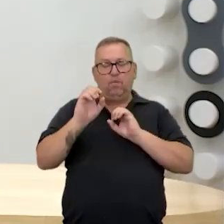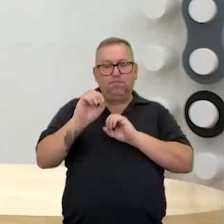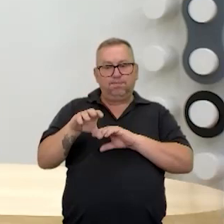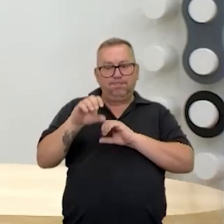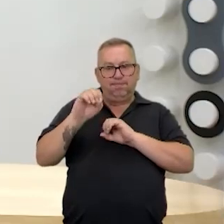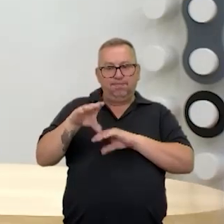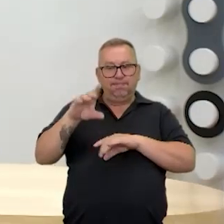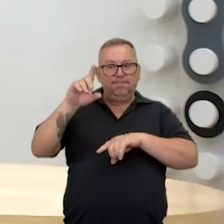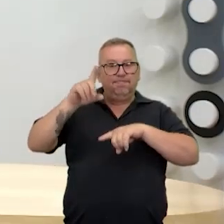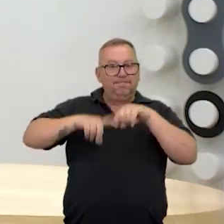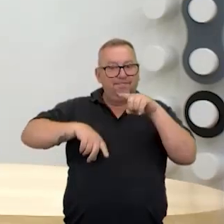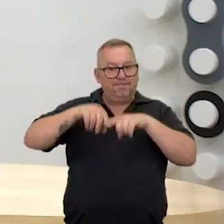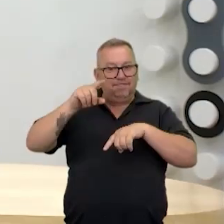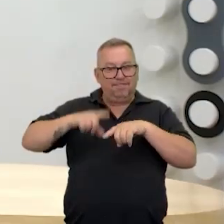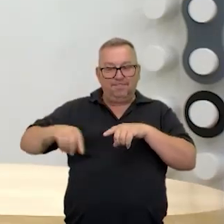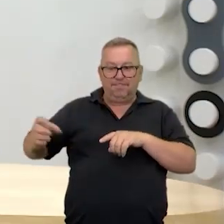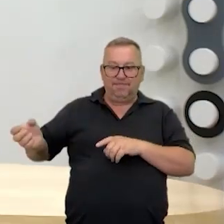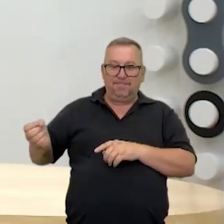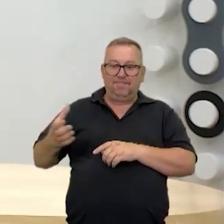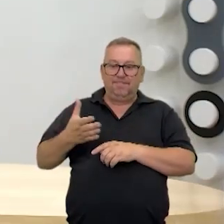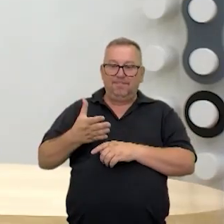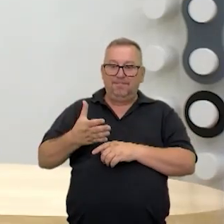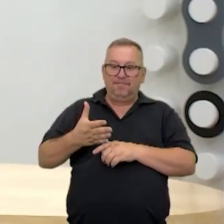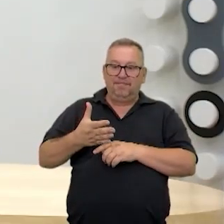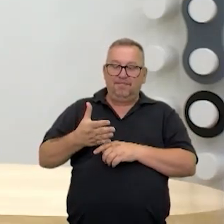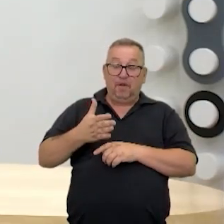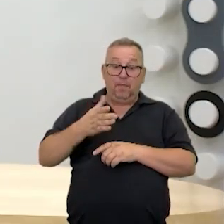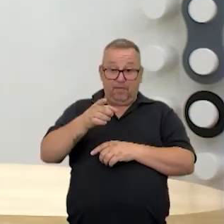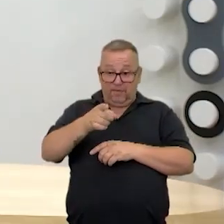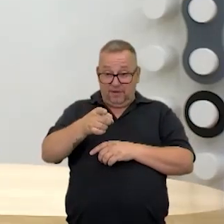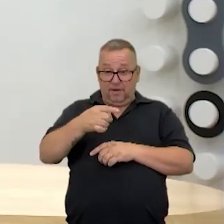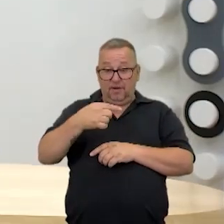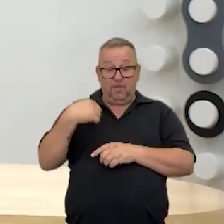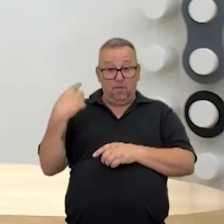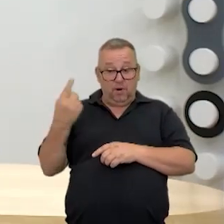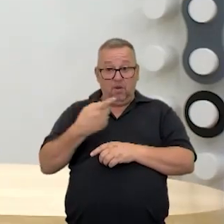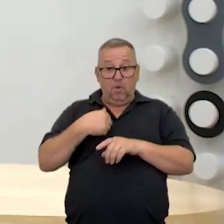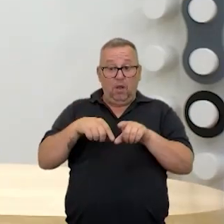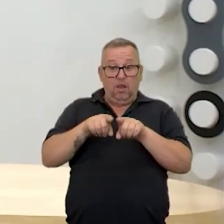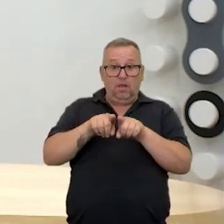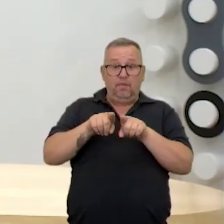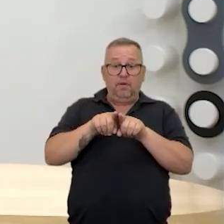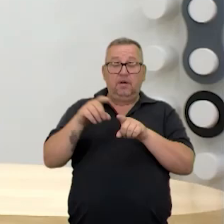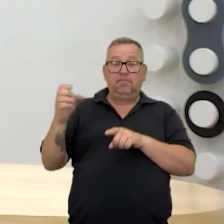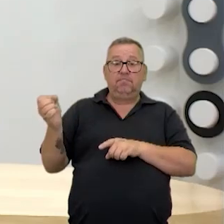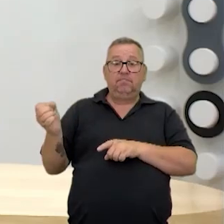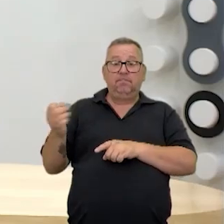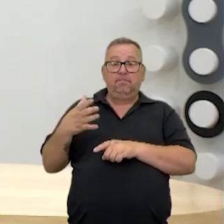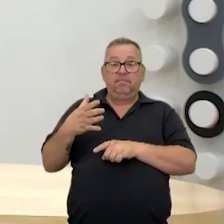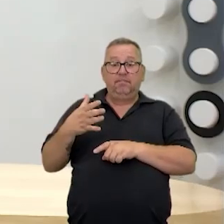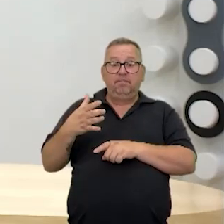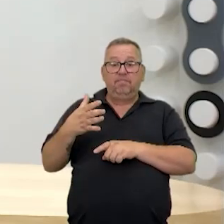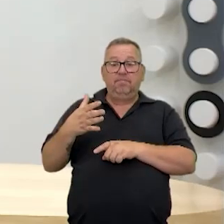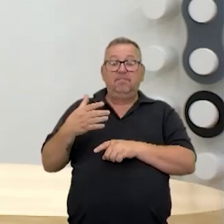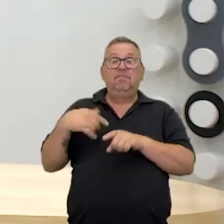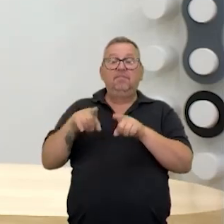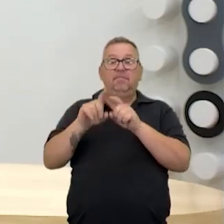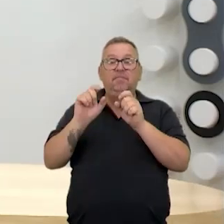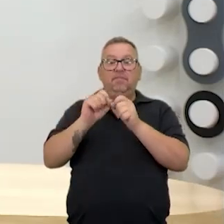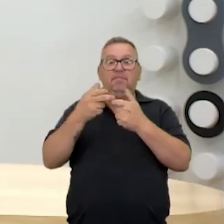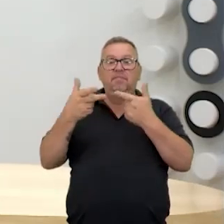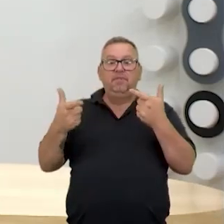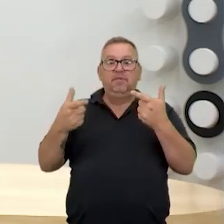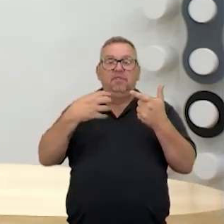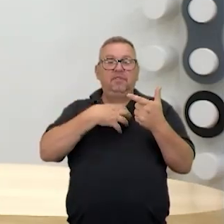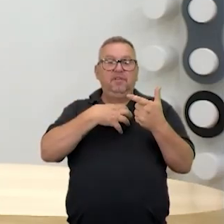de um material novo, né? Tanto para vocês aí como para nós. A gente já está, né, já vendo tal e produzindo esse